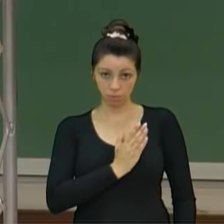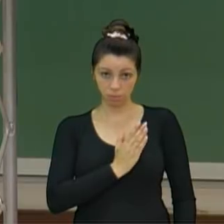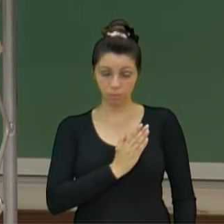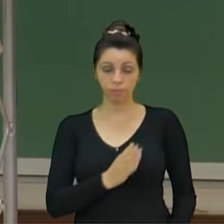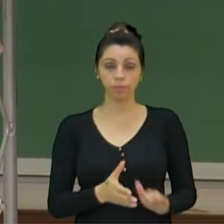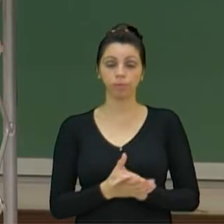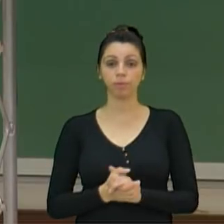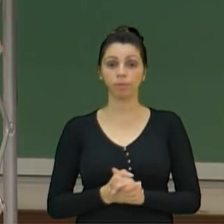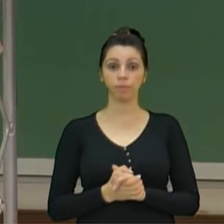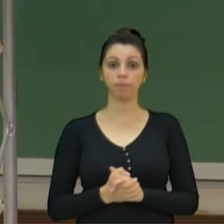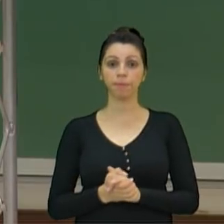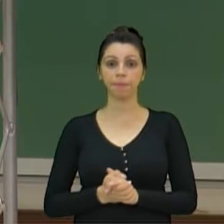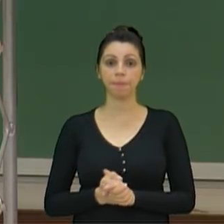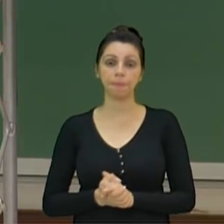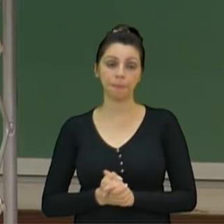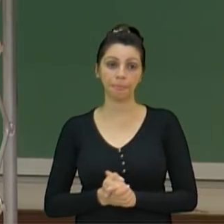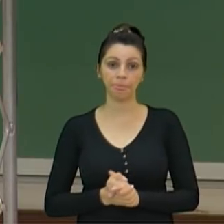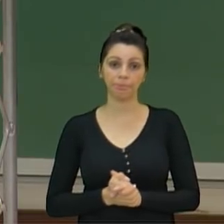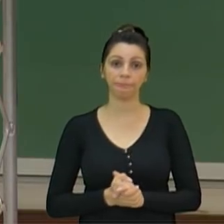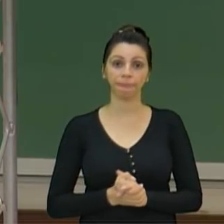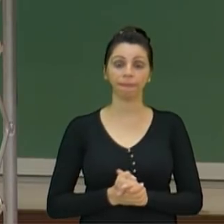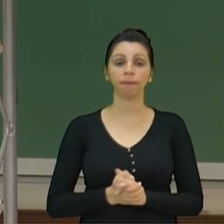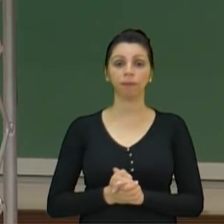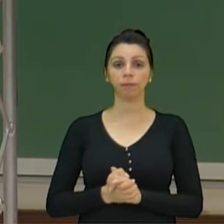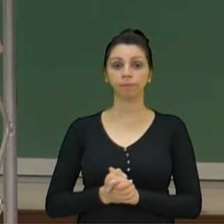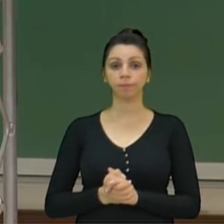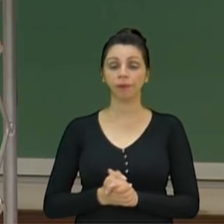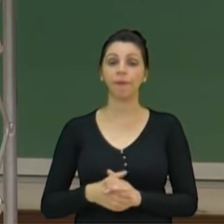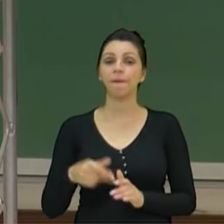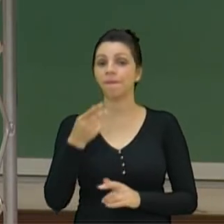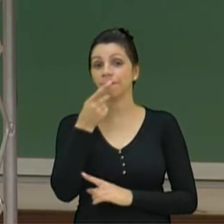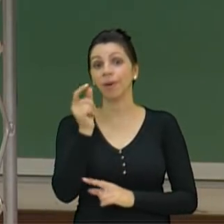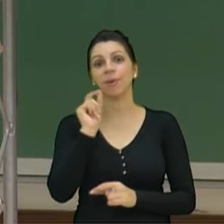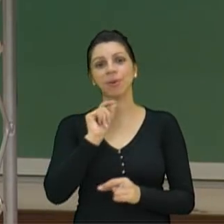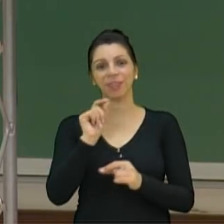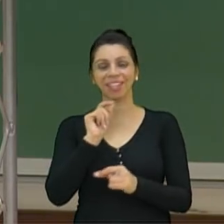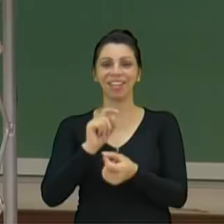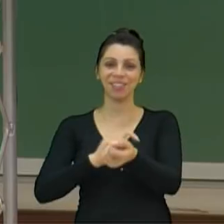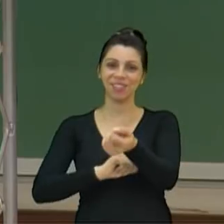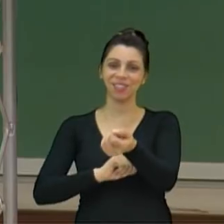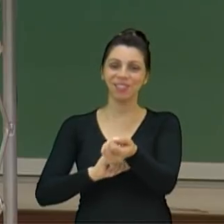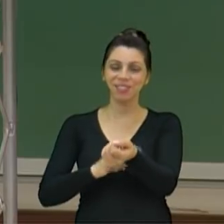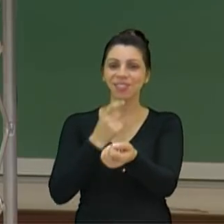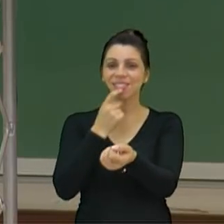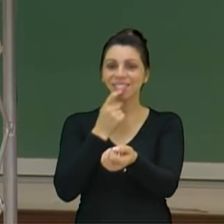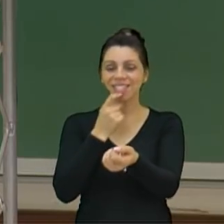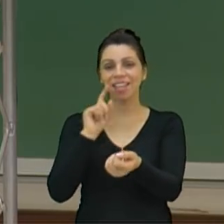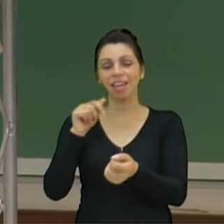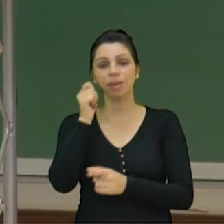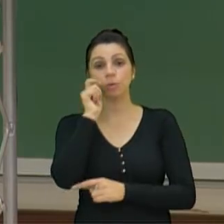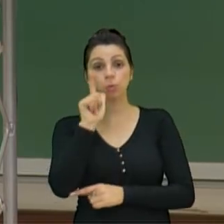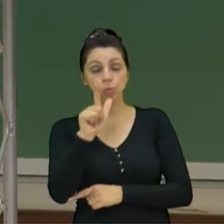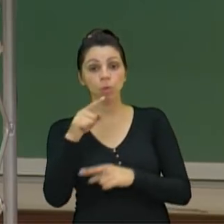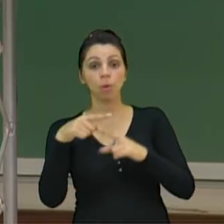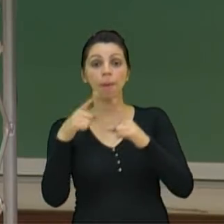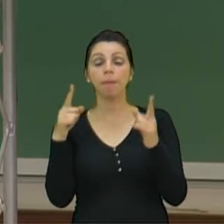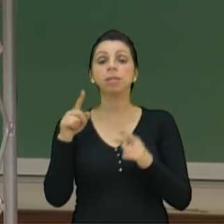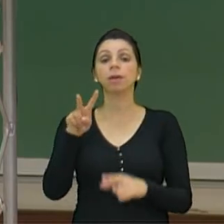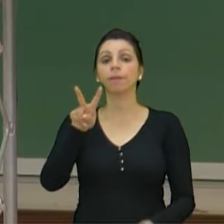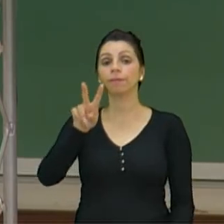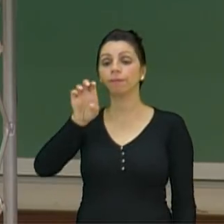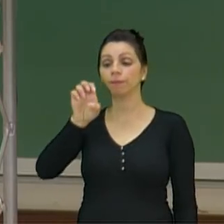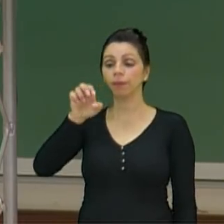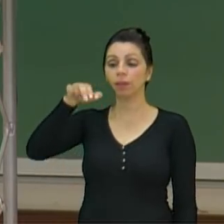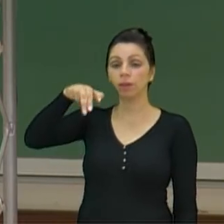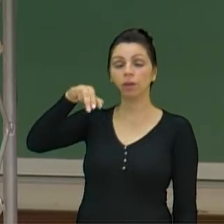que nós falamos em outras aulas? O sangue é azul. Na realidade, é claro que ele não é azul, né? Mas ele é um sangue venoso.